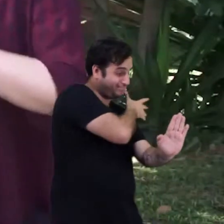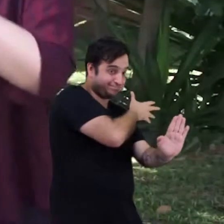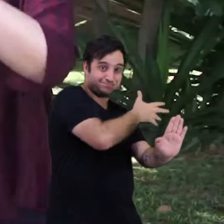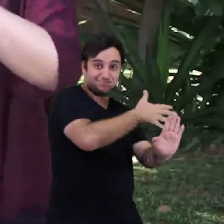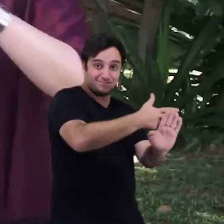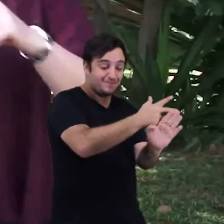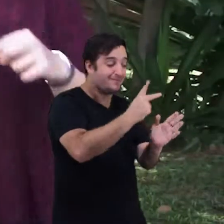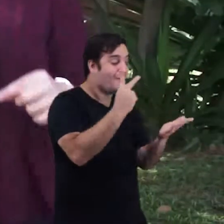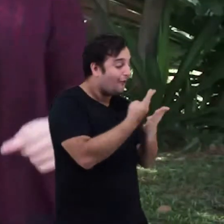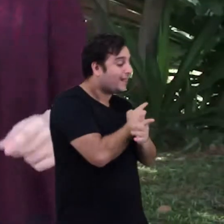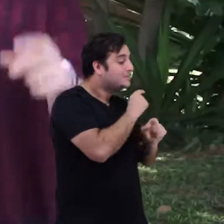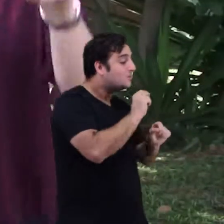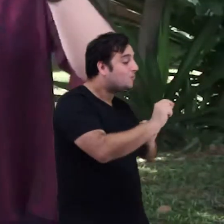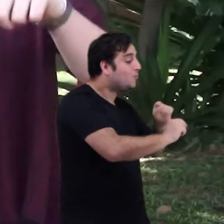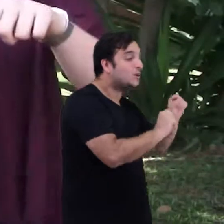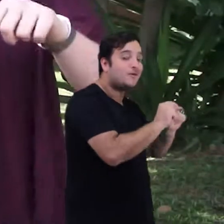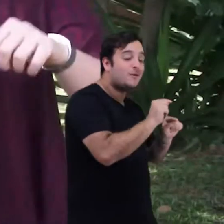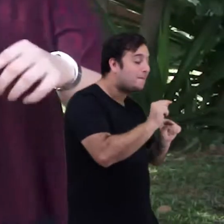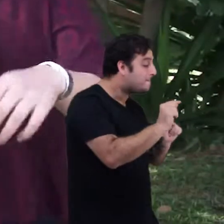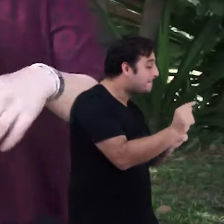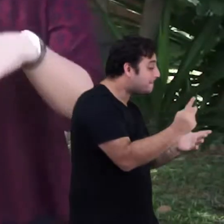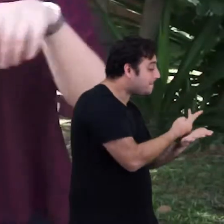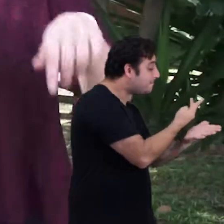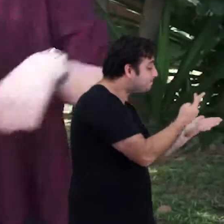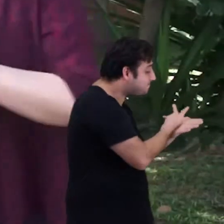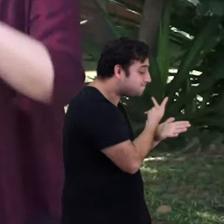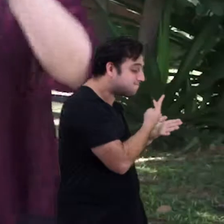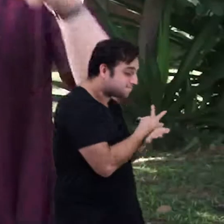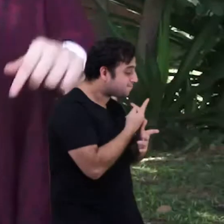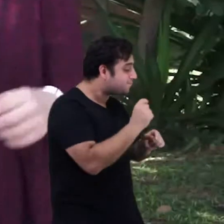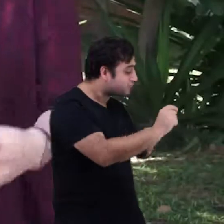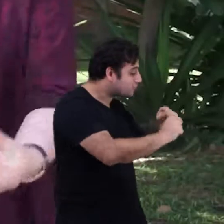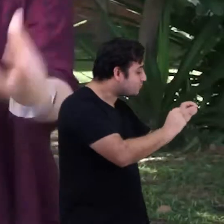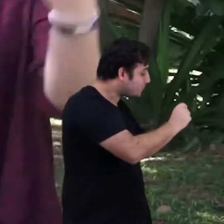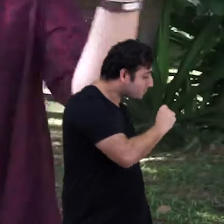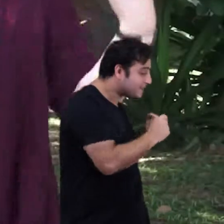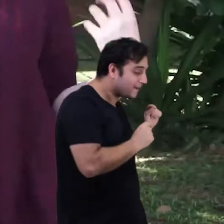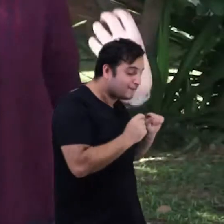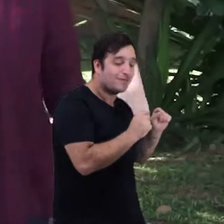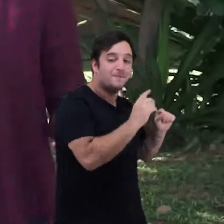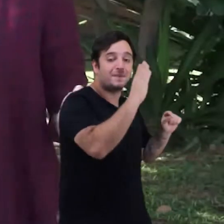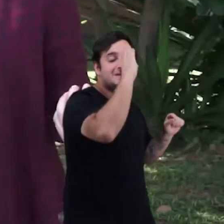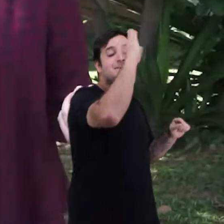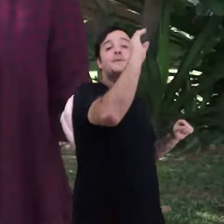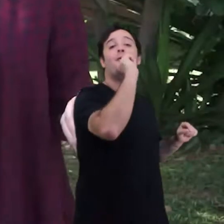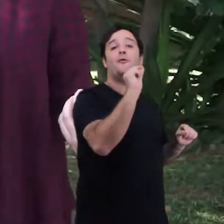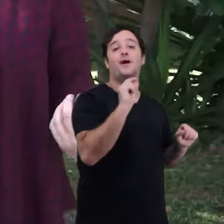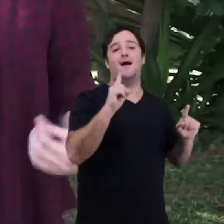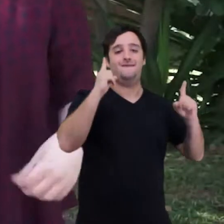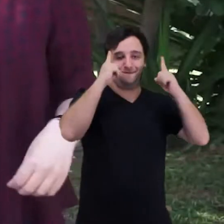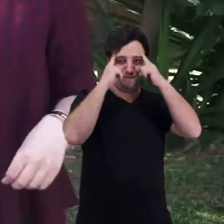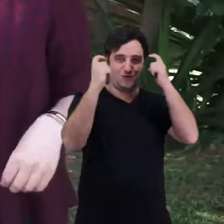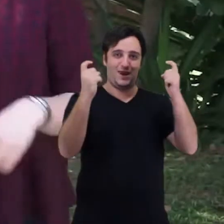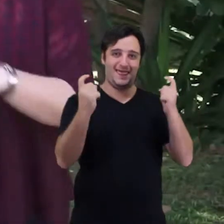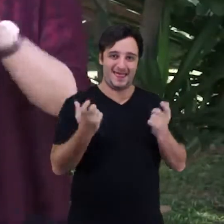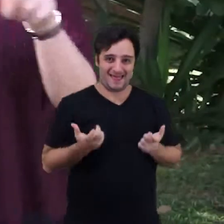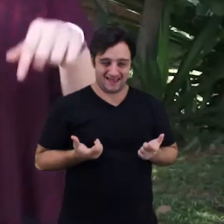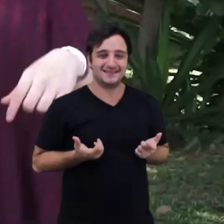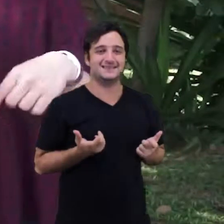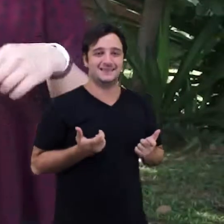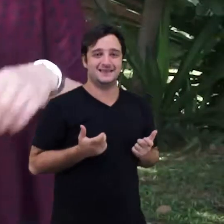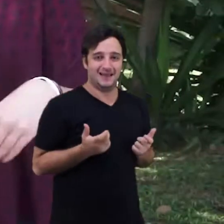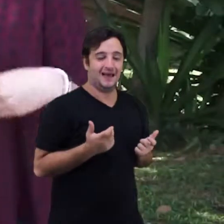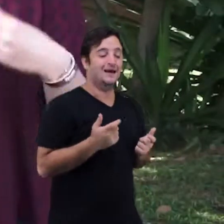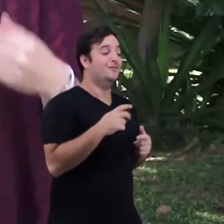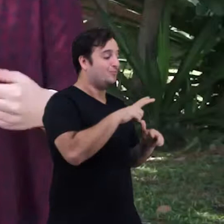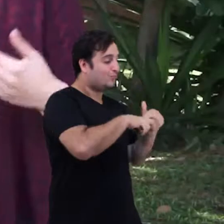vizinho, depois ela vai para outro, depois para outro, né? Então, vários países até chegar no Brasil, por exemplo. E outros